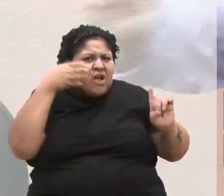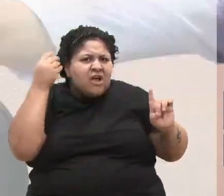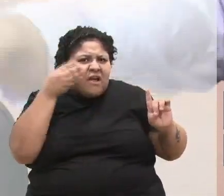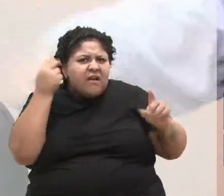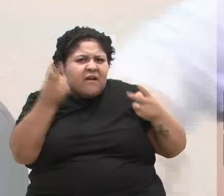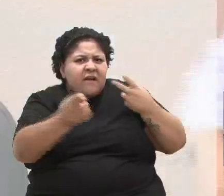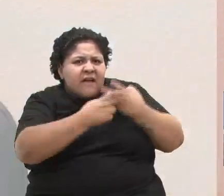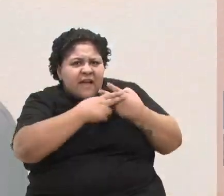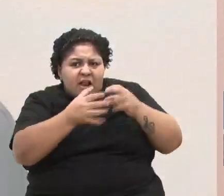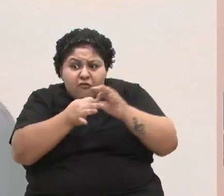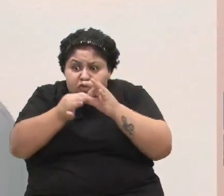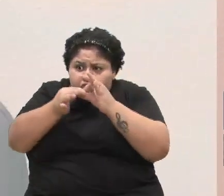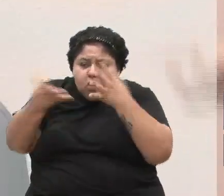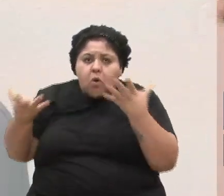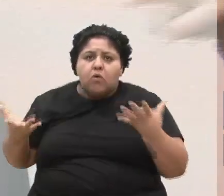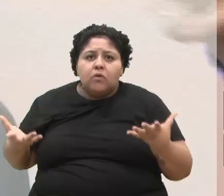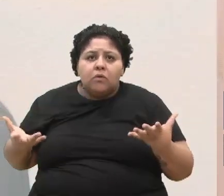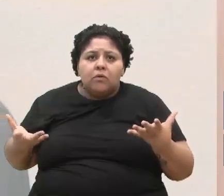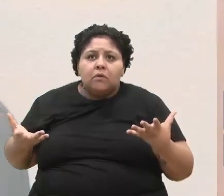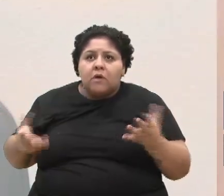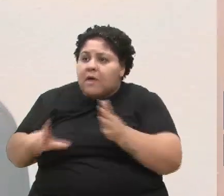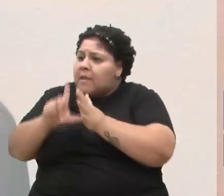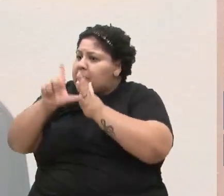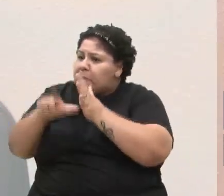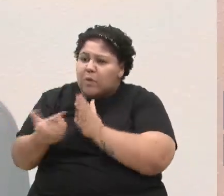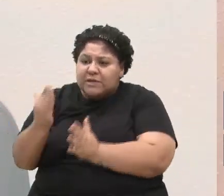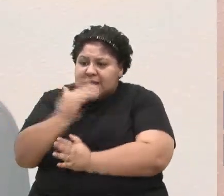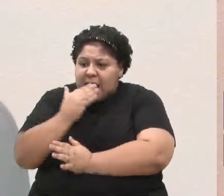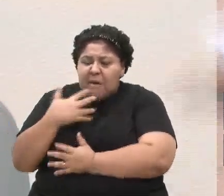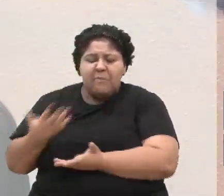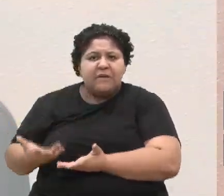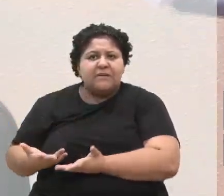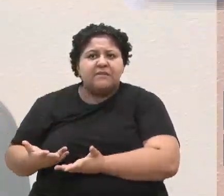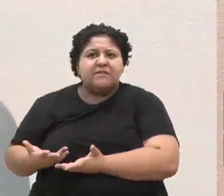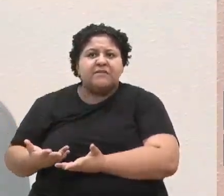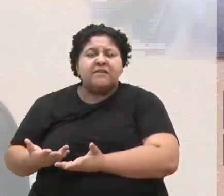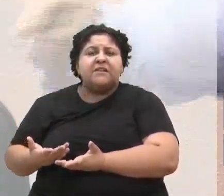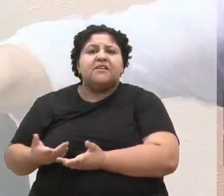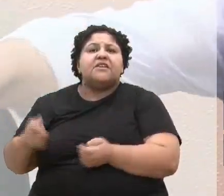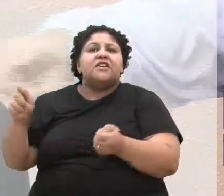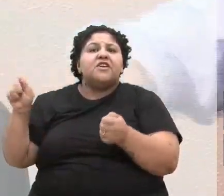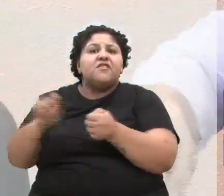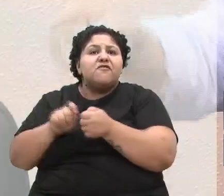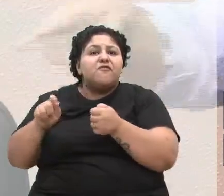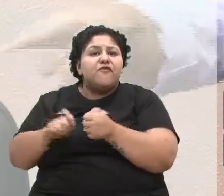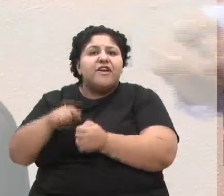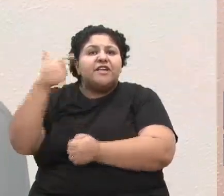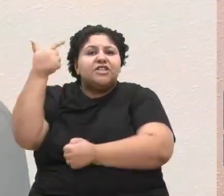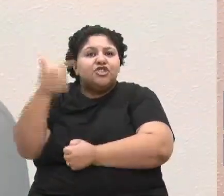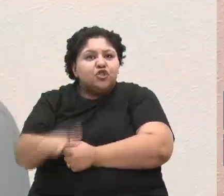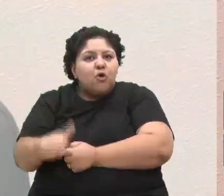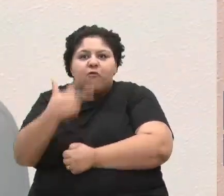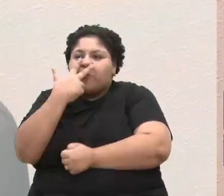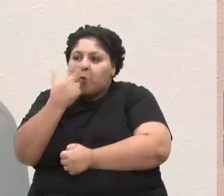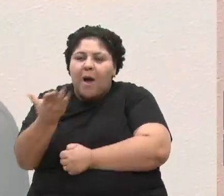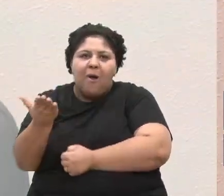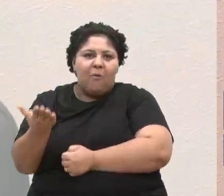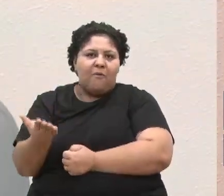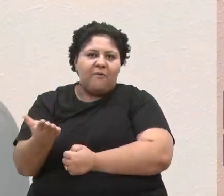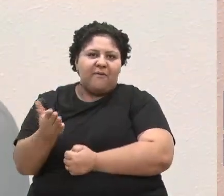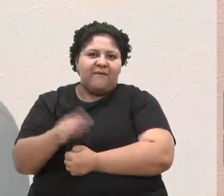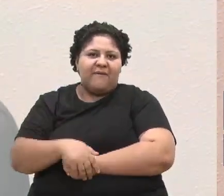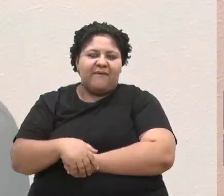foi solto. Logo em seguida, vereadora Tati. E cometeu o quê? De novo, o mesmo crime.